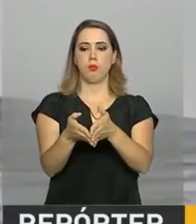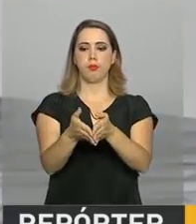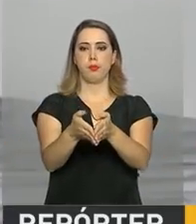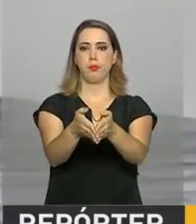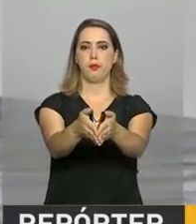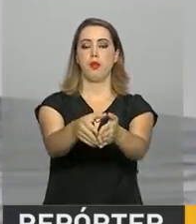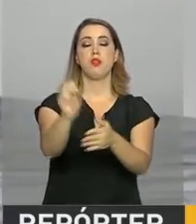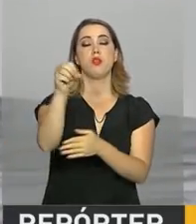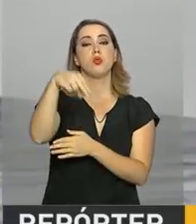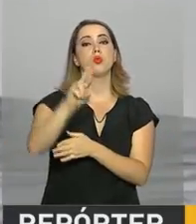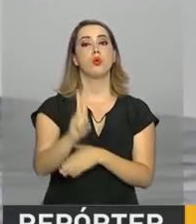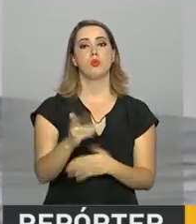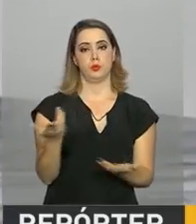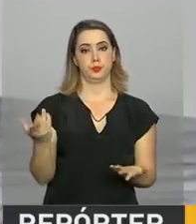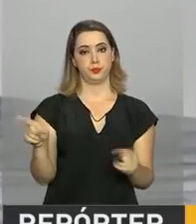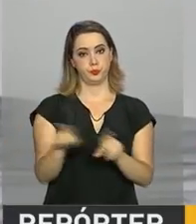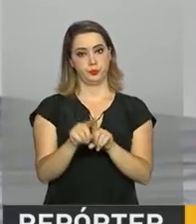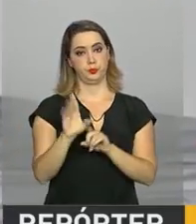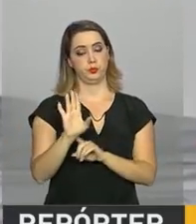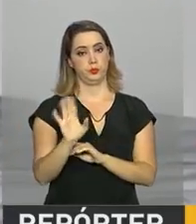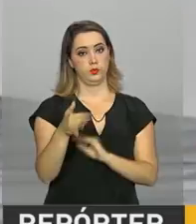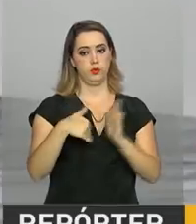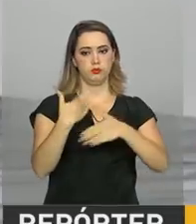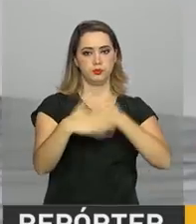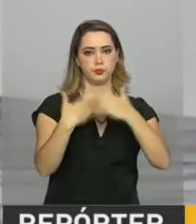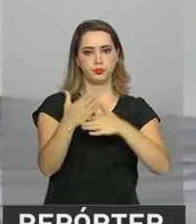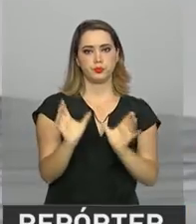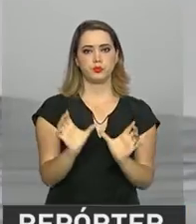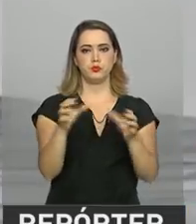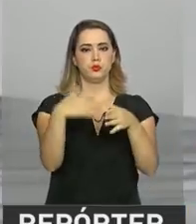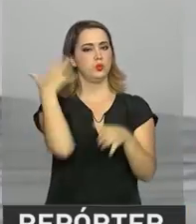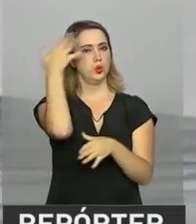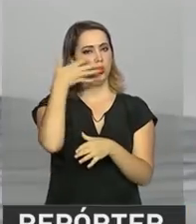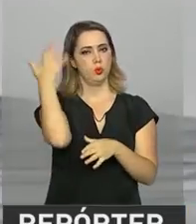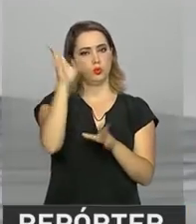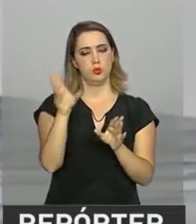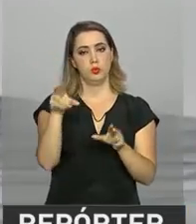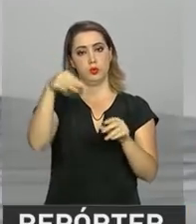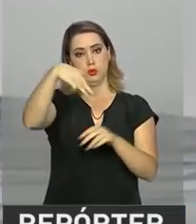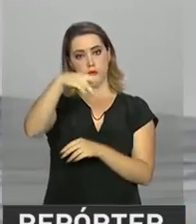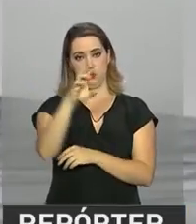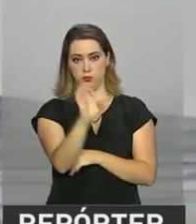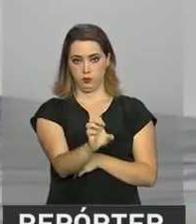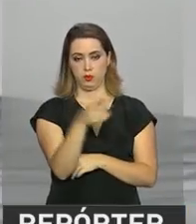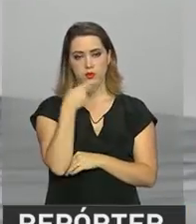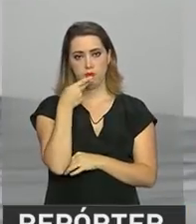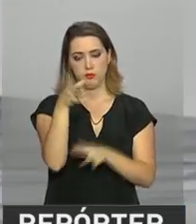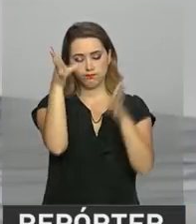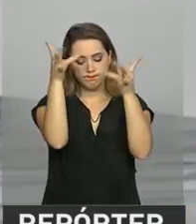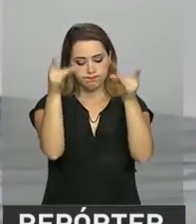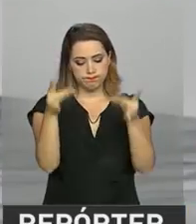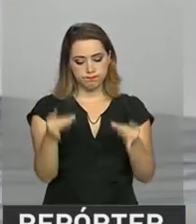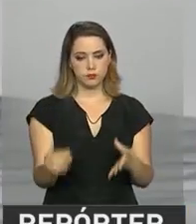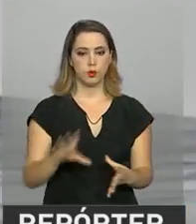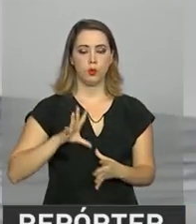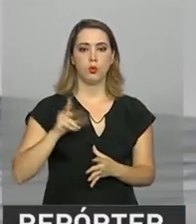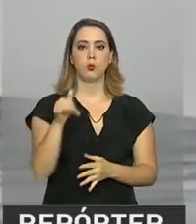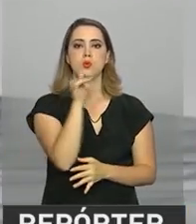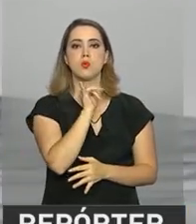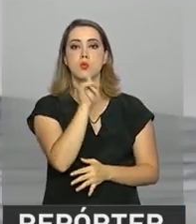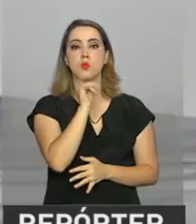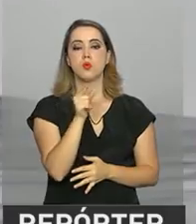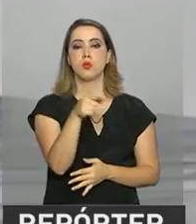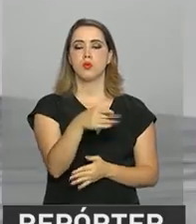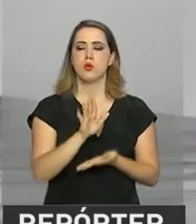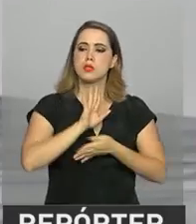nações unidas no país e durante a conferência o ministro das relações exteriores destacou também o exemplo de